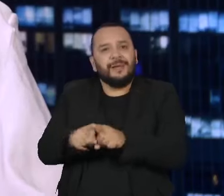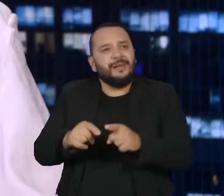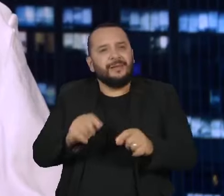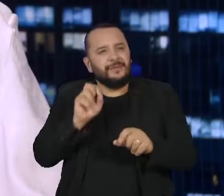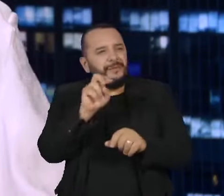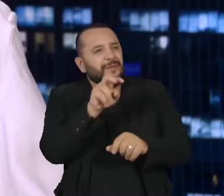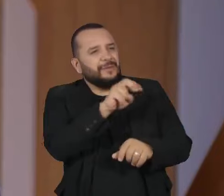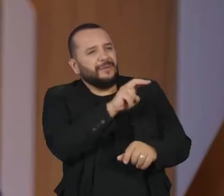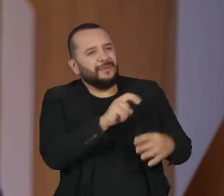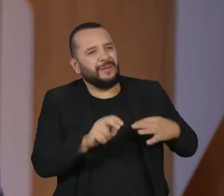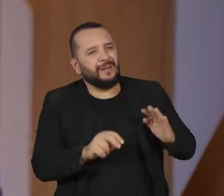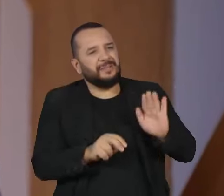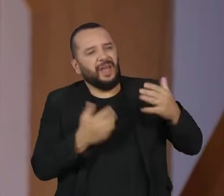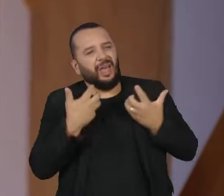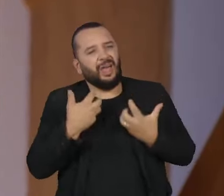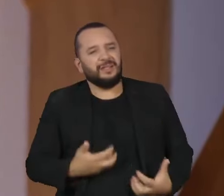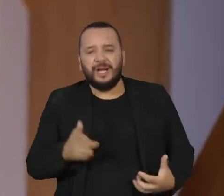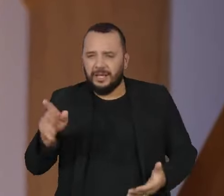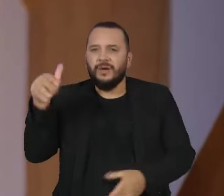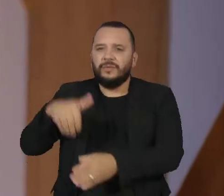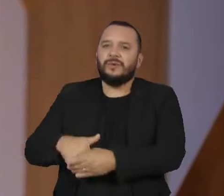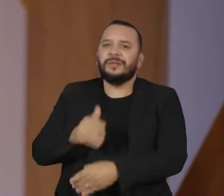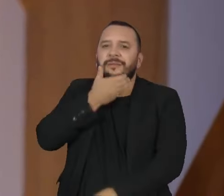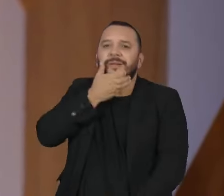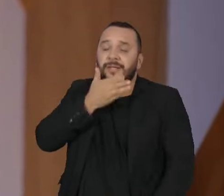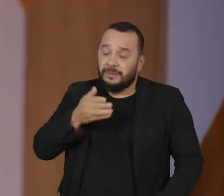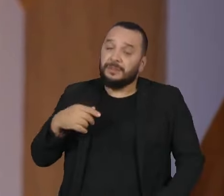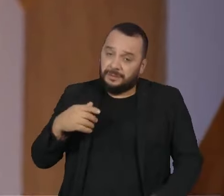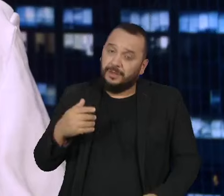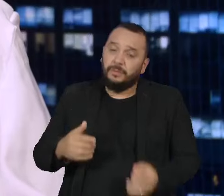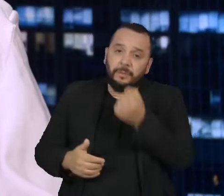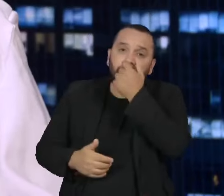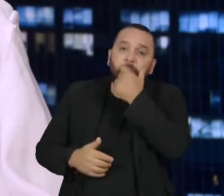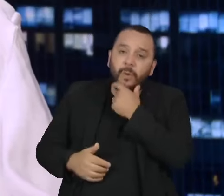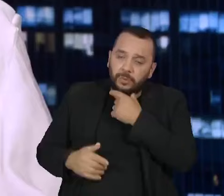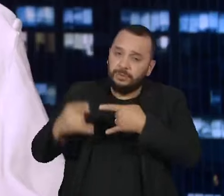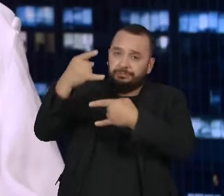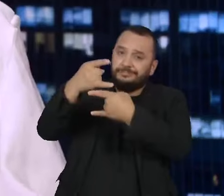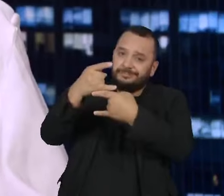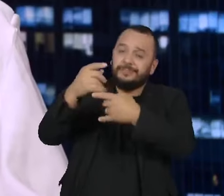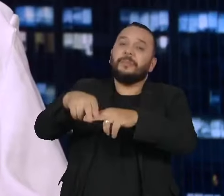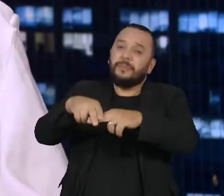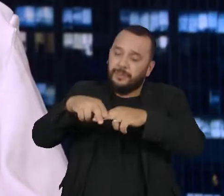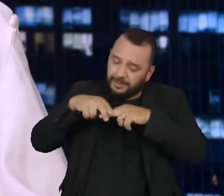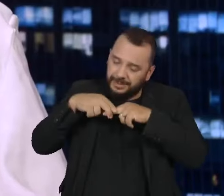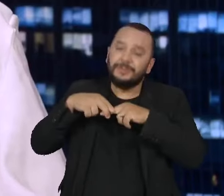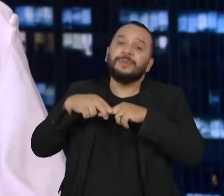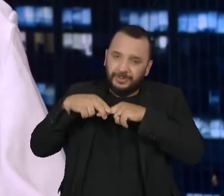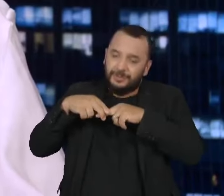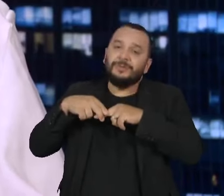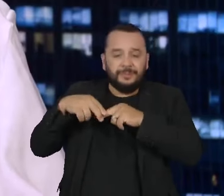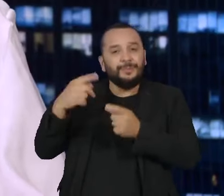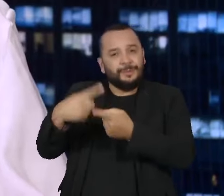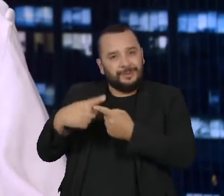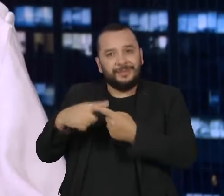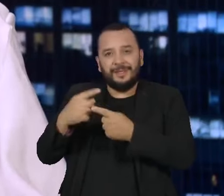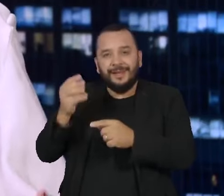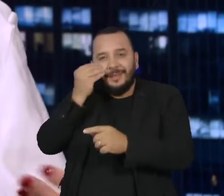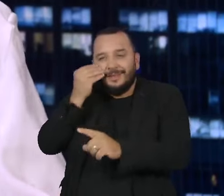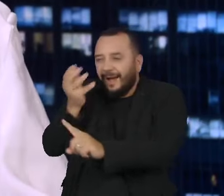a política, e que a gente precisava dialogar. Então, a avaliação passou por isso, de que era importante que a gente